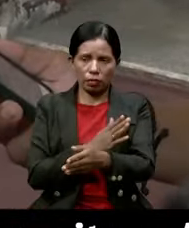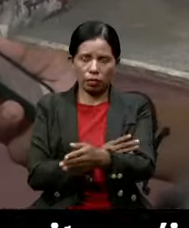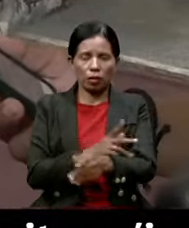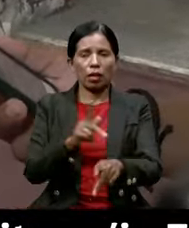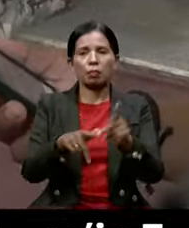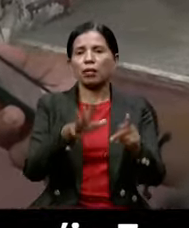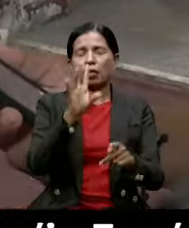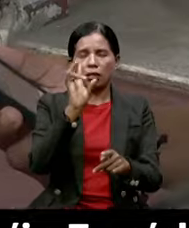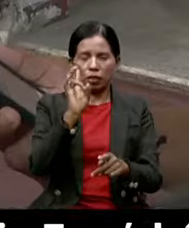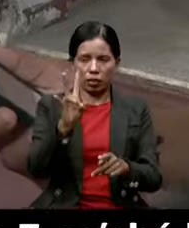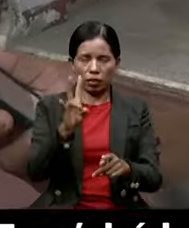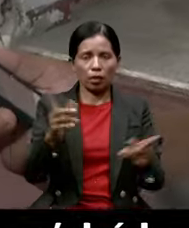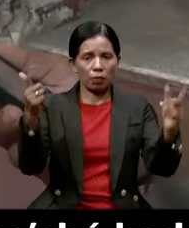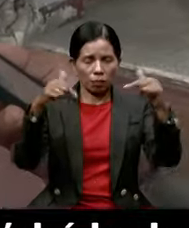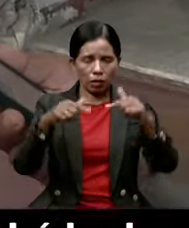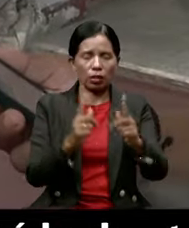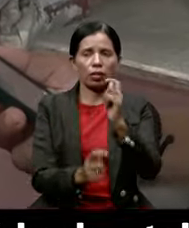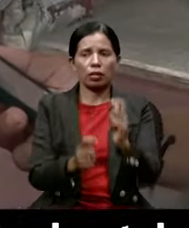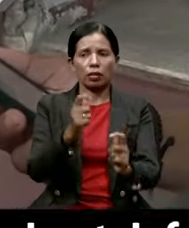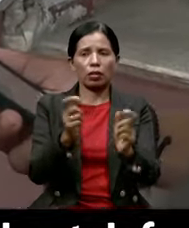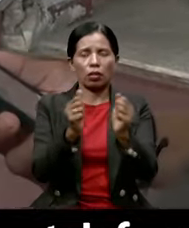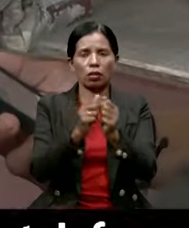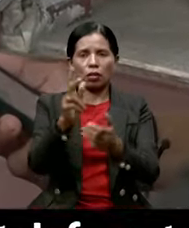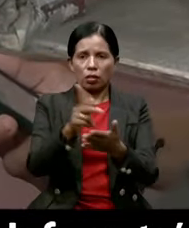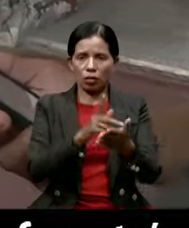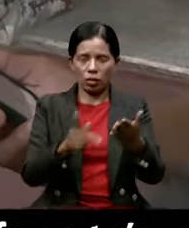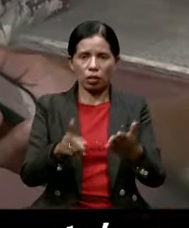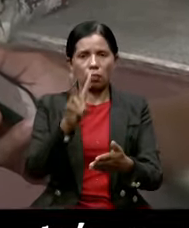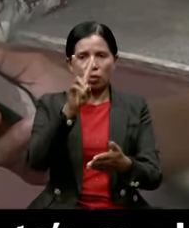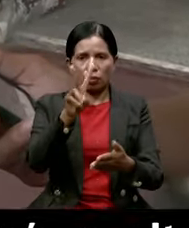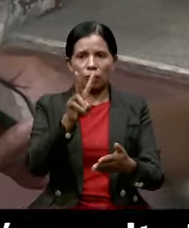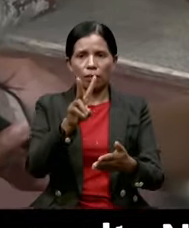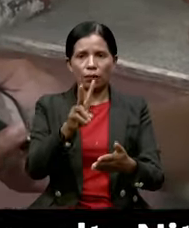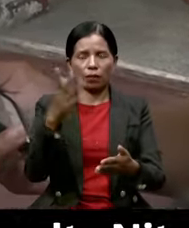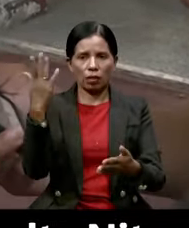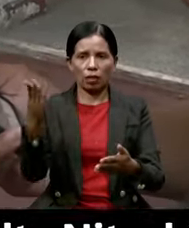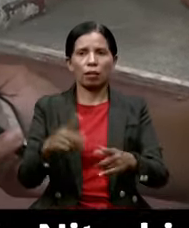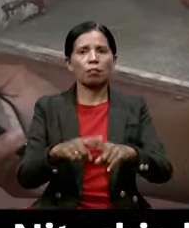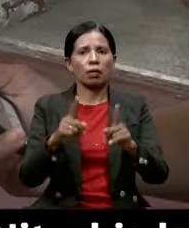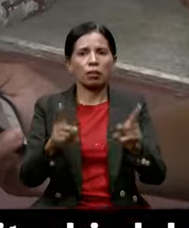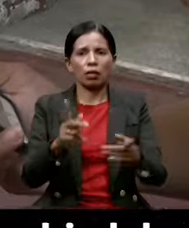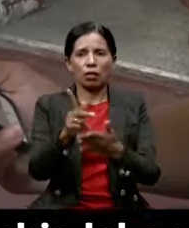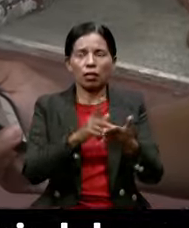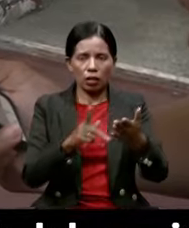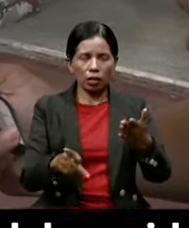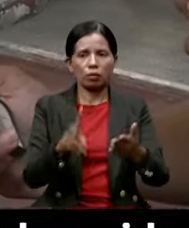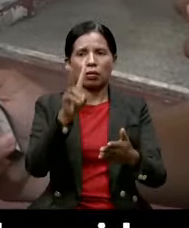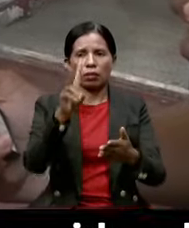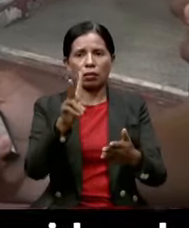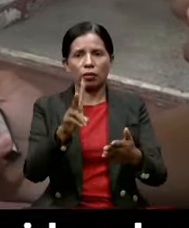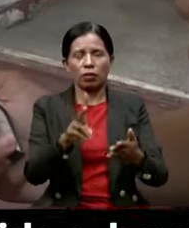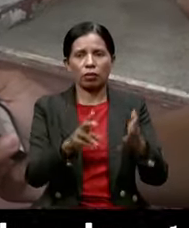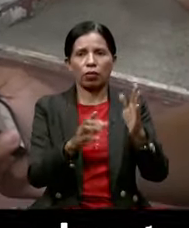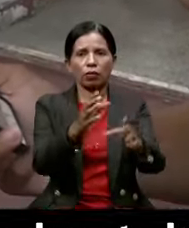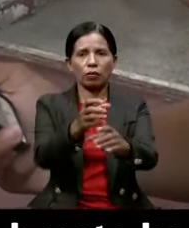rito. Mas ia tribunal, né? Mas o crime rua, né? Bem, maca, iha bar mai be krimi ruani poin de atau mai recolle